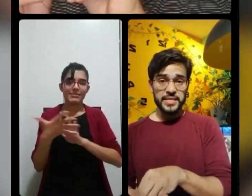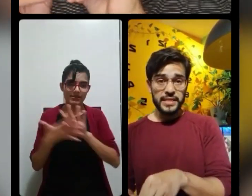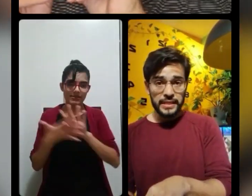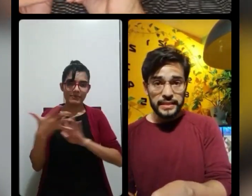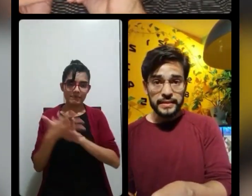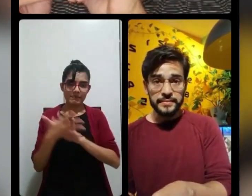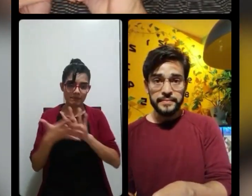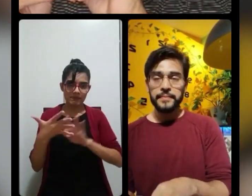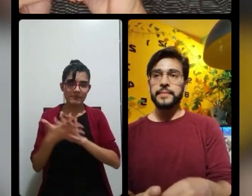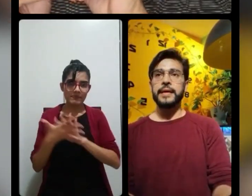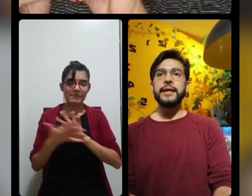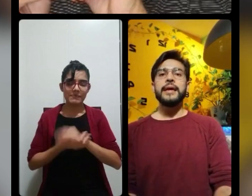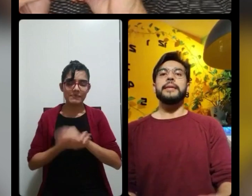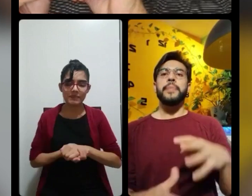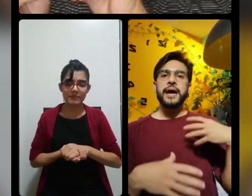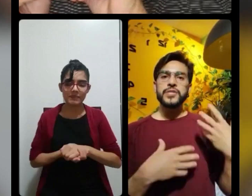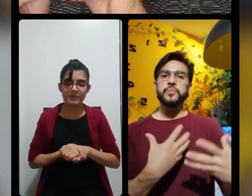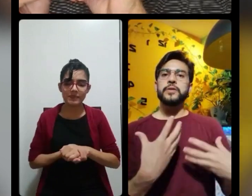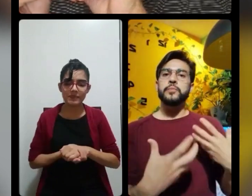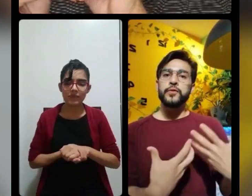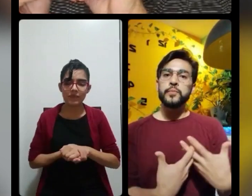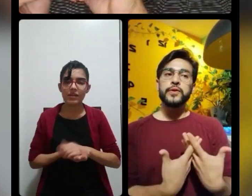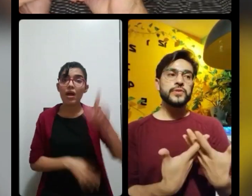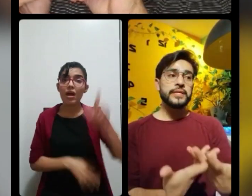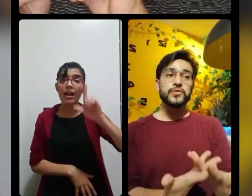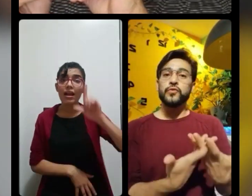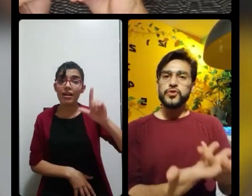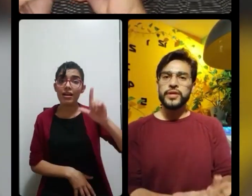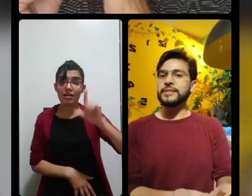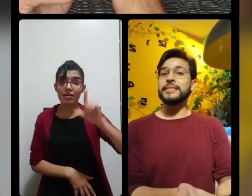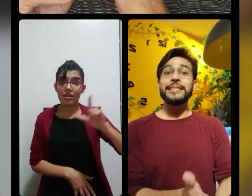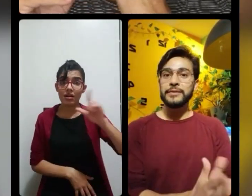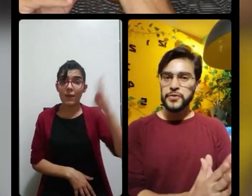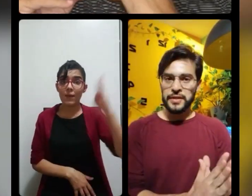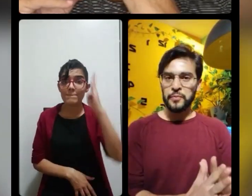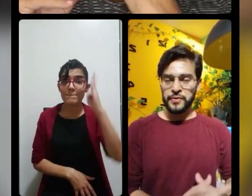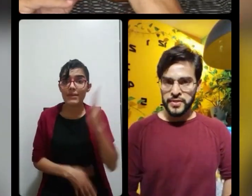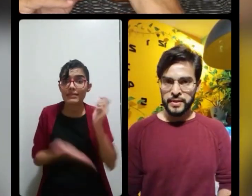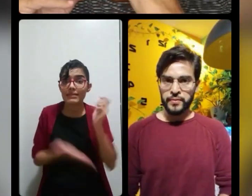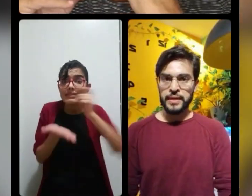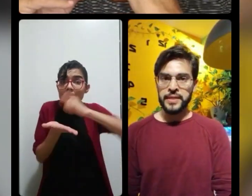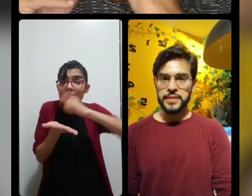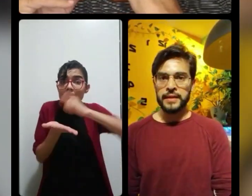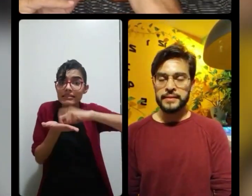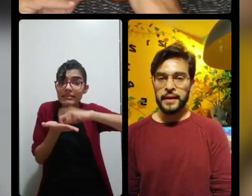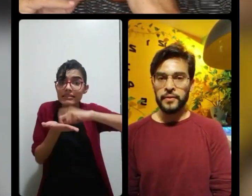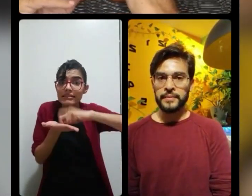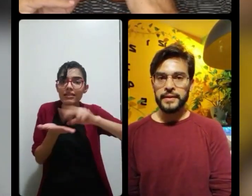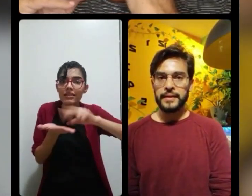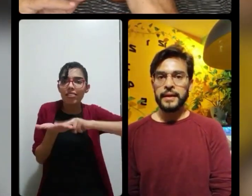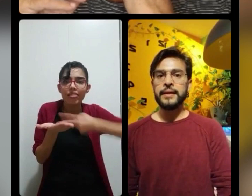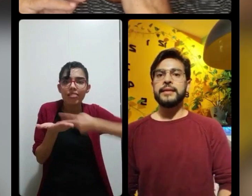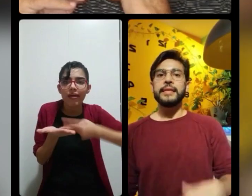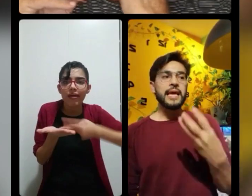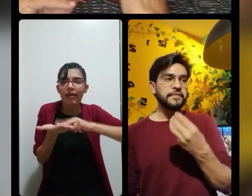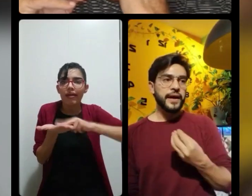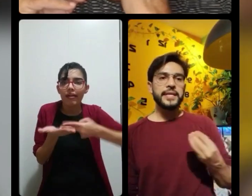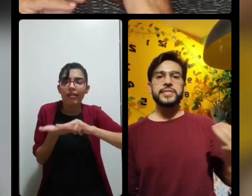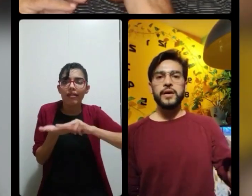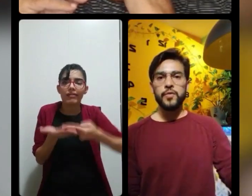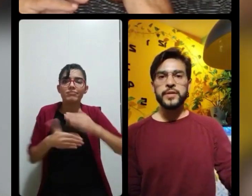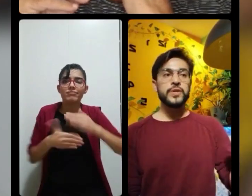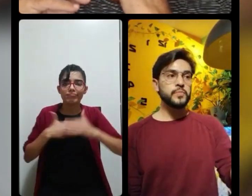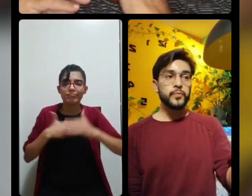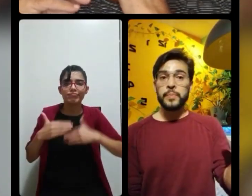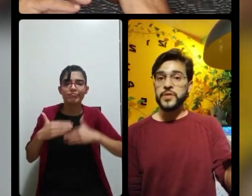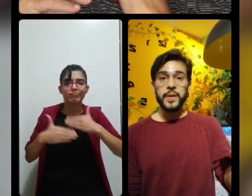brasileira escrita, né, passo por um processo constante de tradução, por exemplo, na minha sala de aula, né, de levar